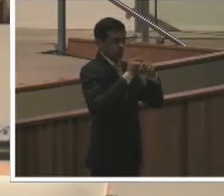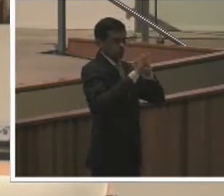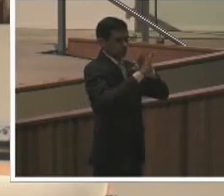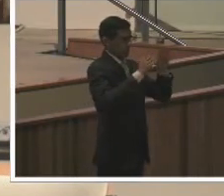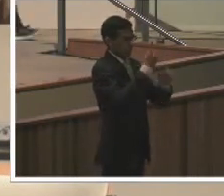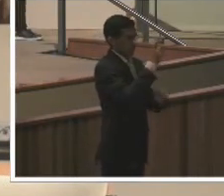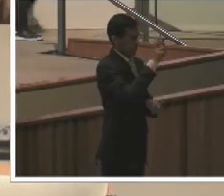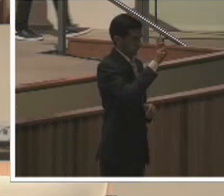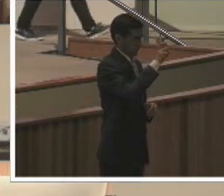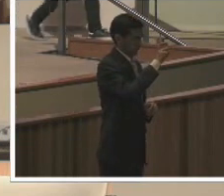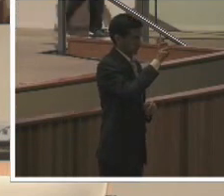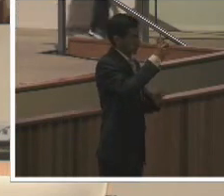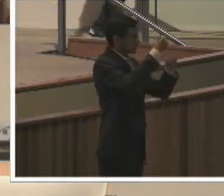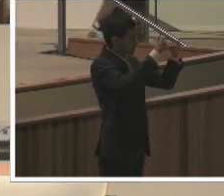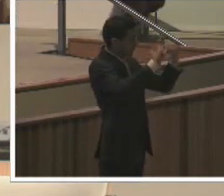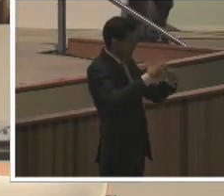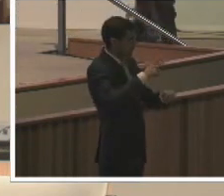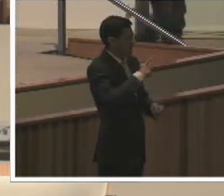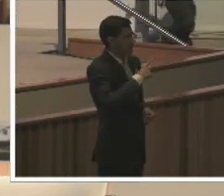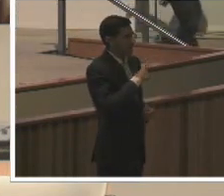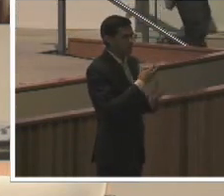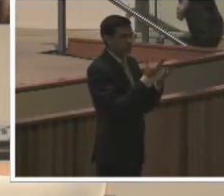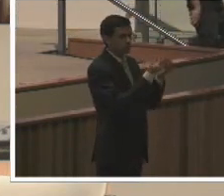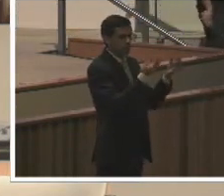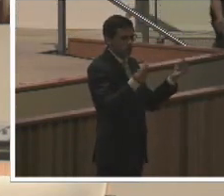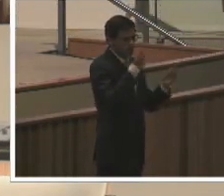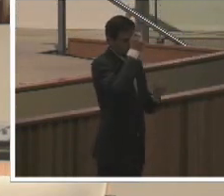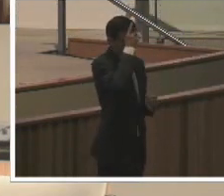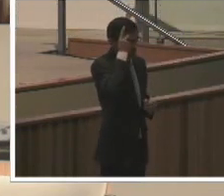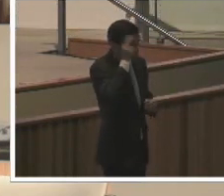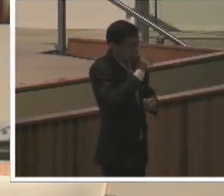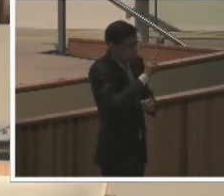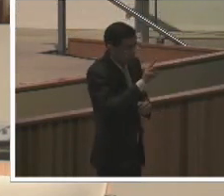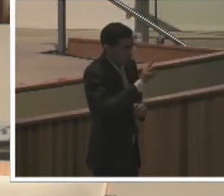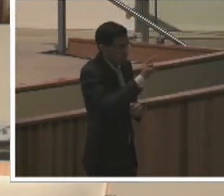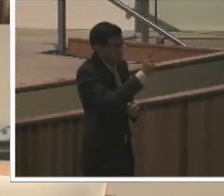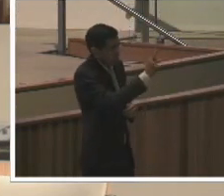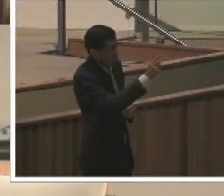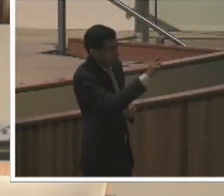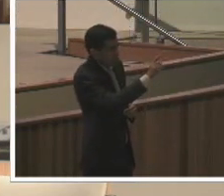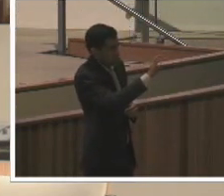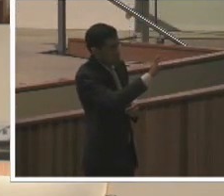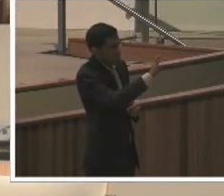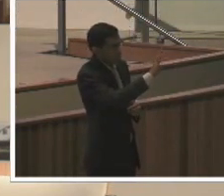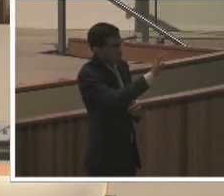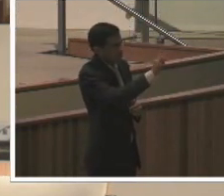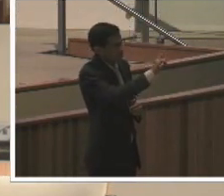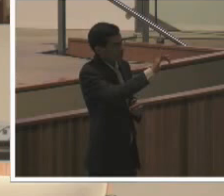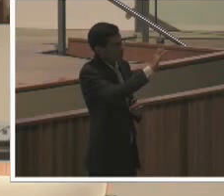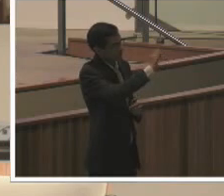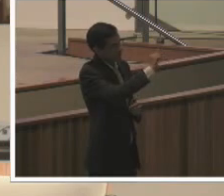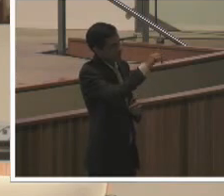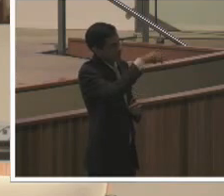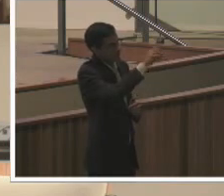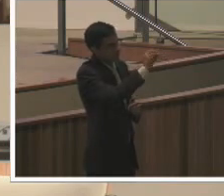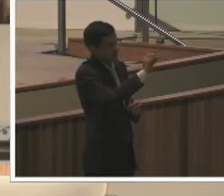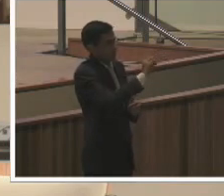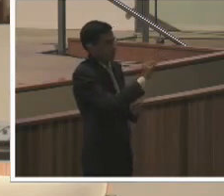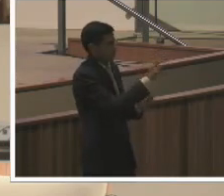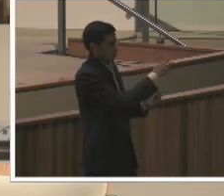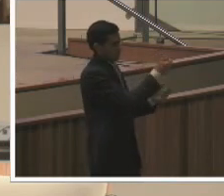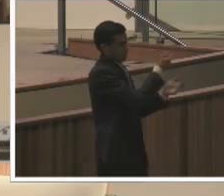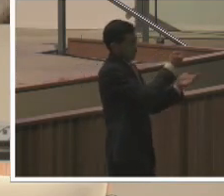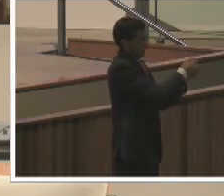15, tinha um monte de publicanos que eram coletores de impostos e adeptos do partido que